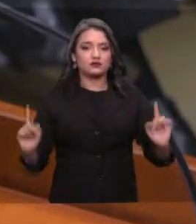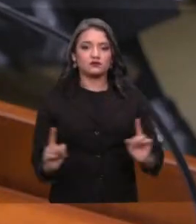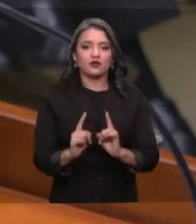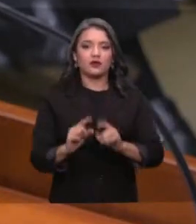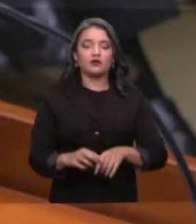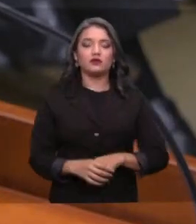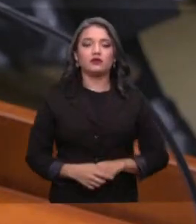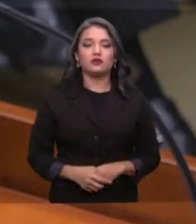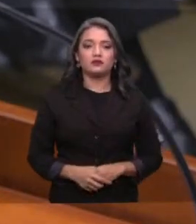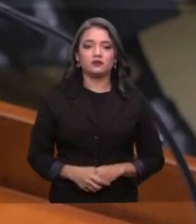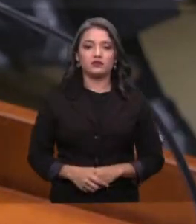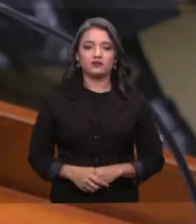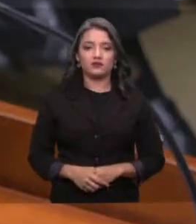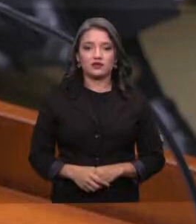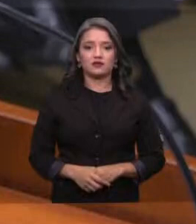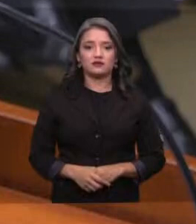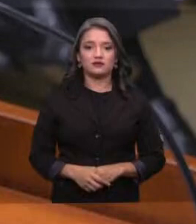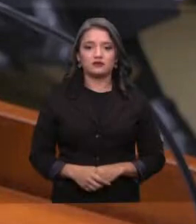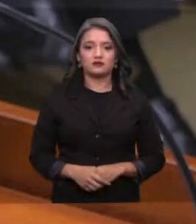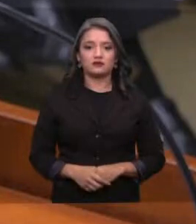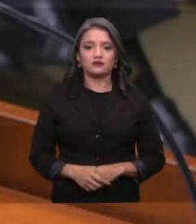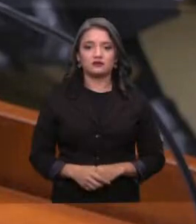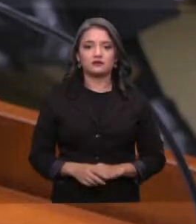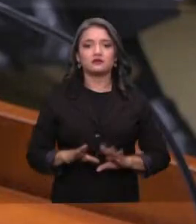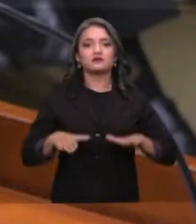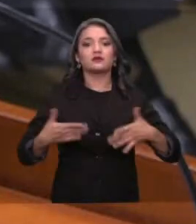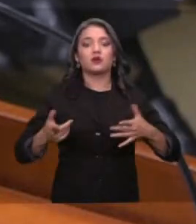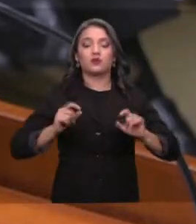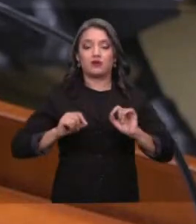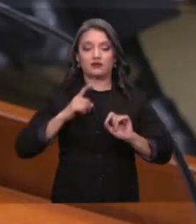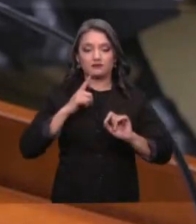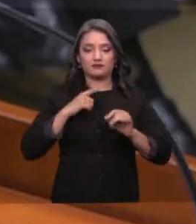Excelências, antes de adentrarmos especificamente nas questões que